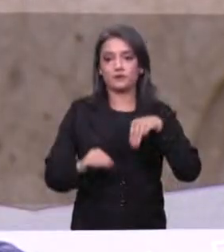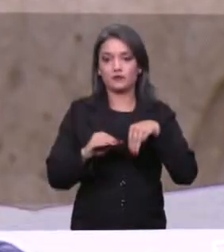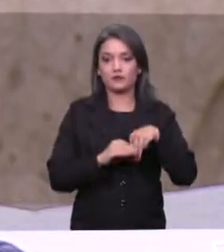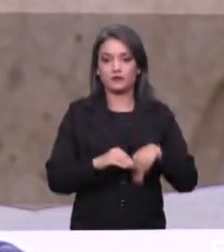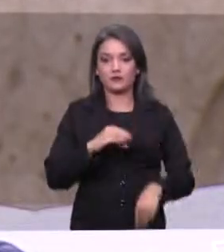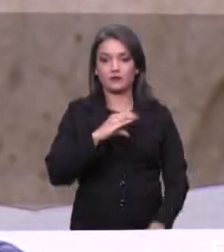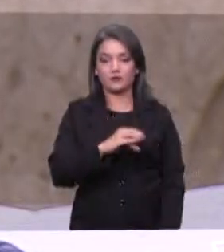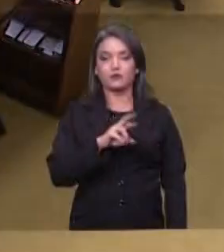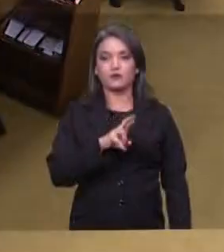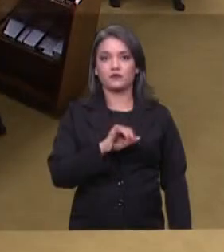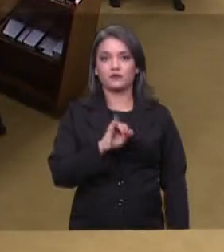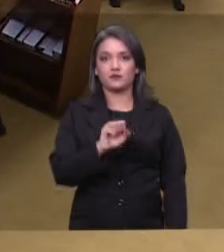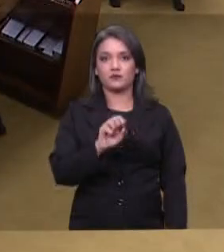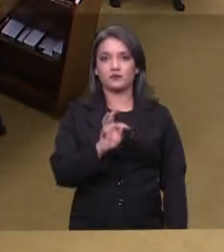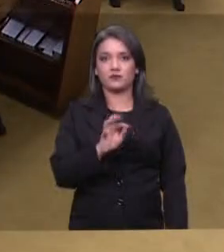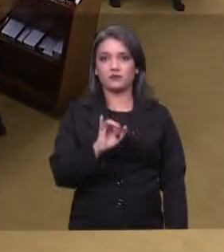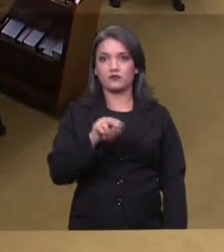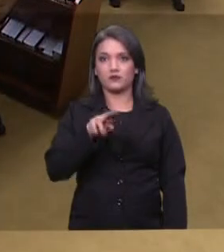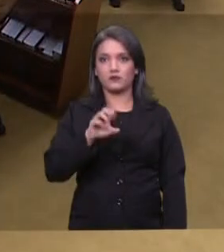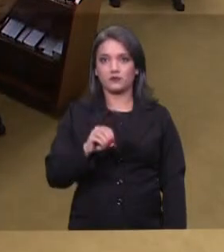Zanin.